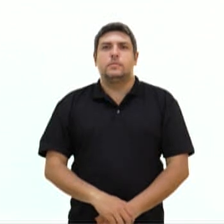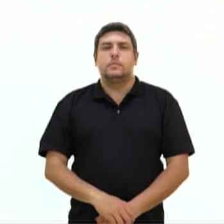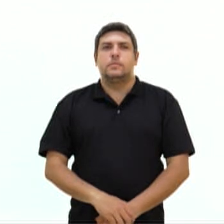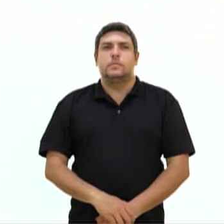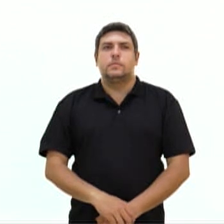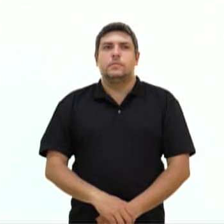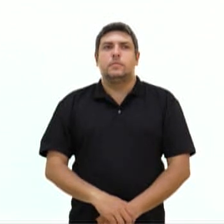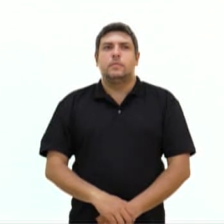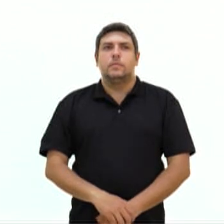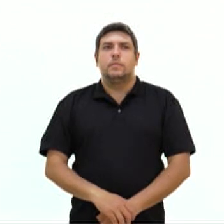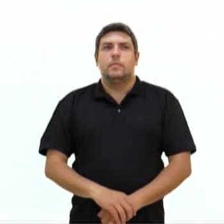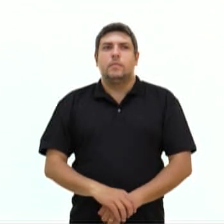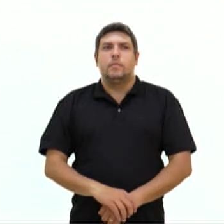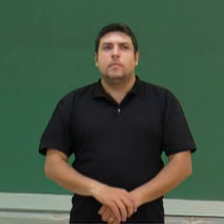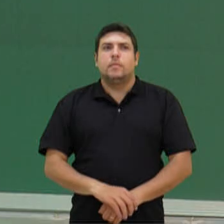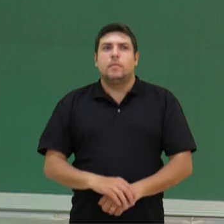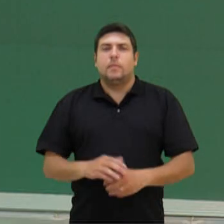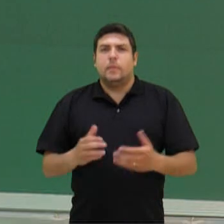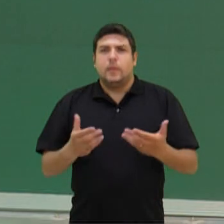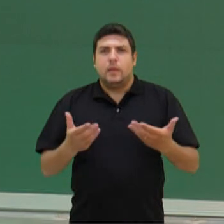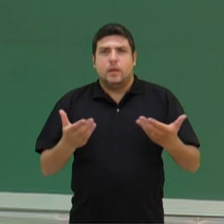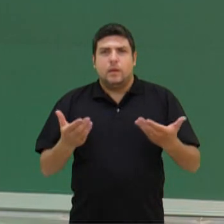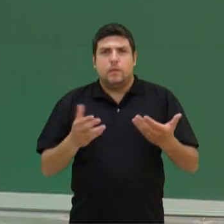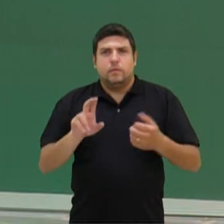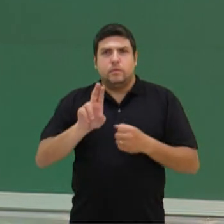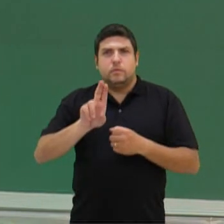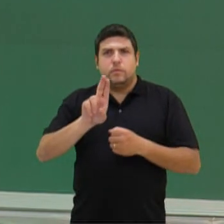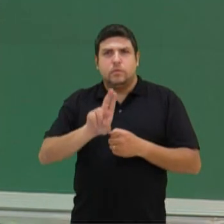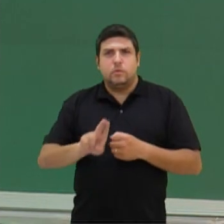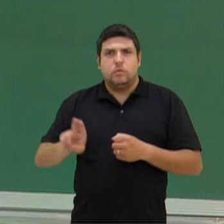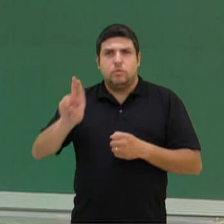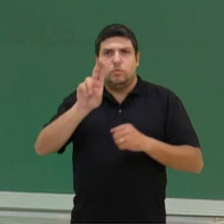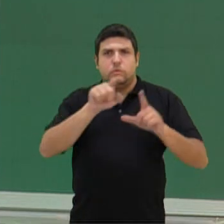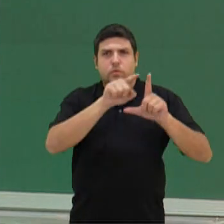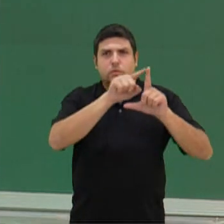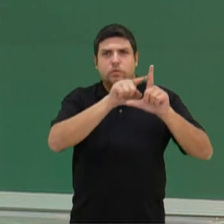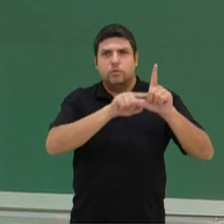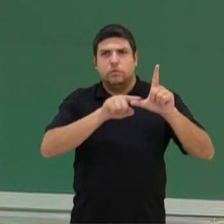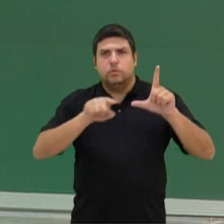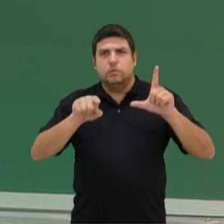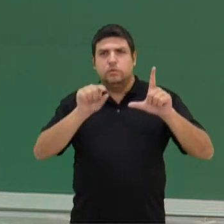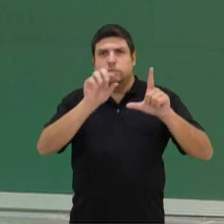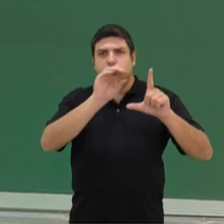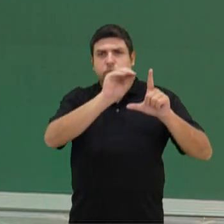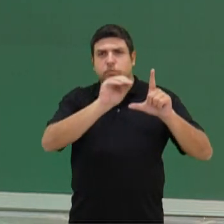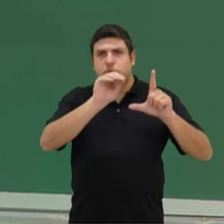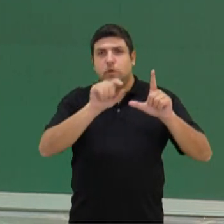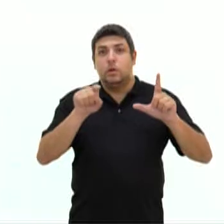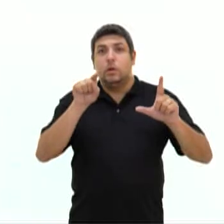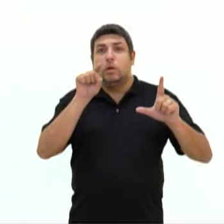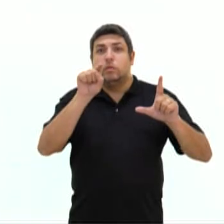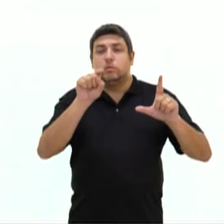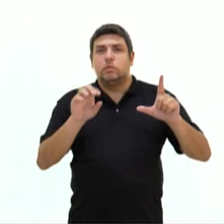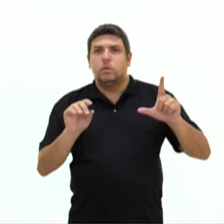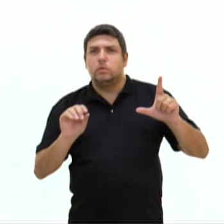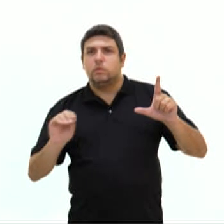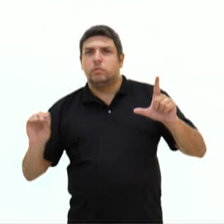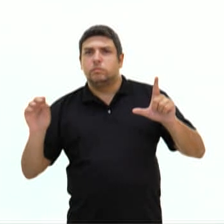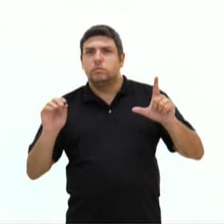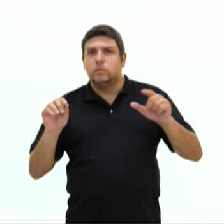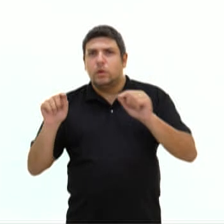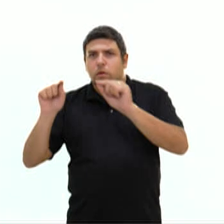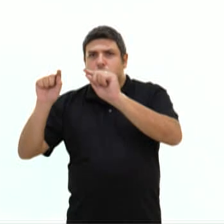Nesse outro exercício, usando o plano cartesiano, ele pede para que você construa uma figura a partir